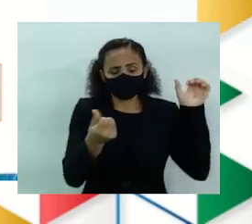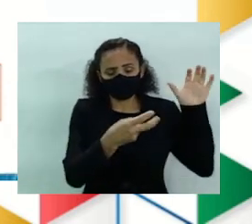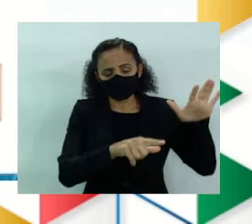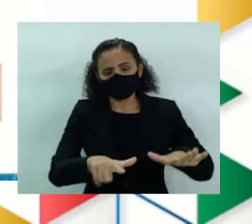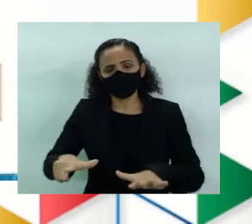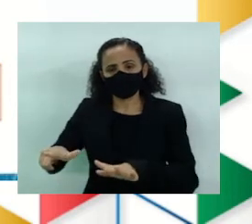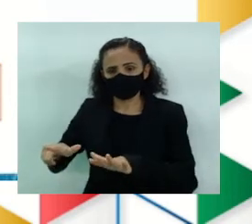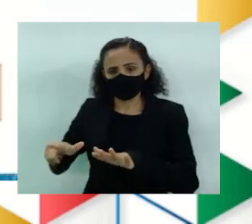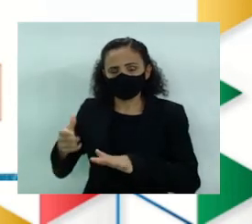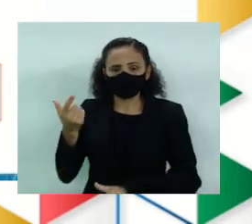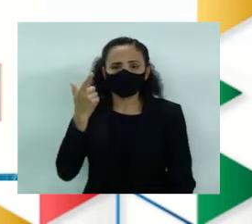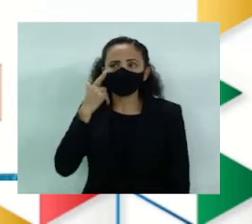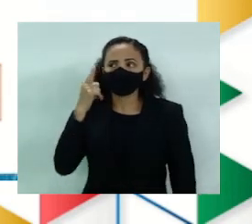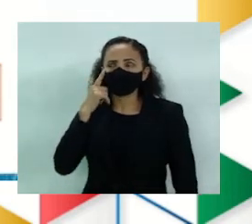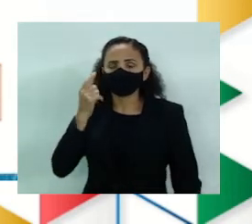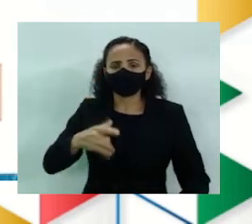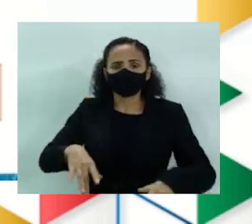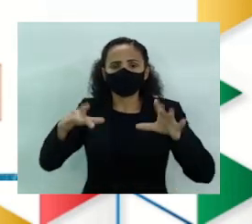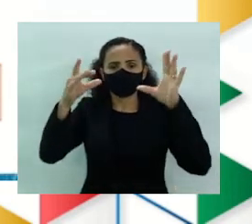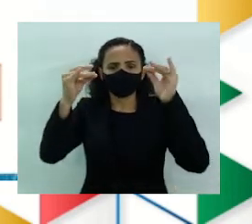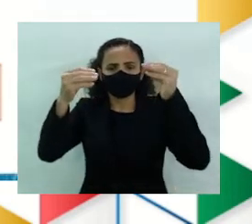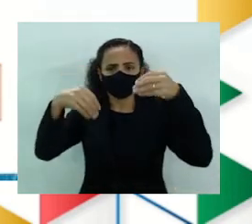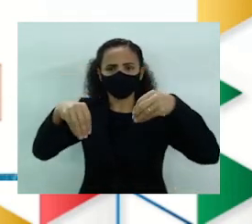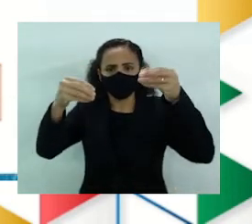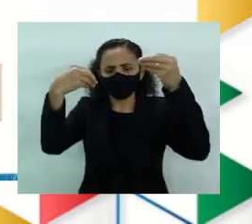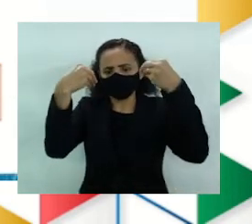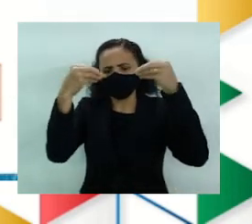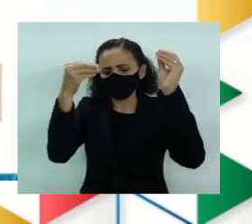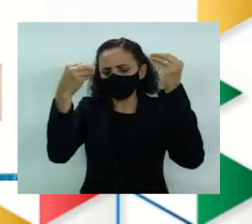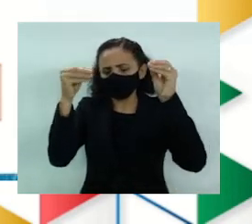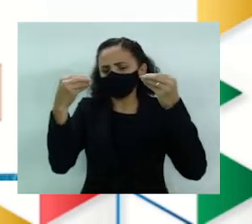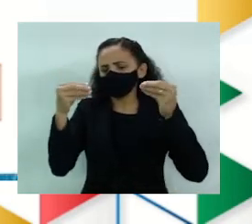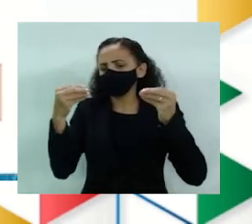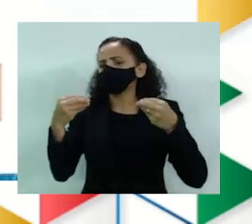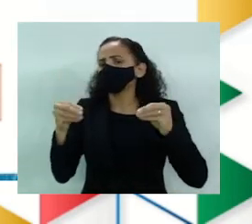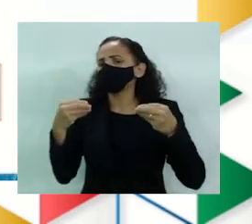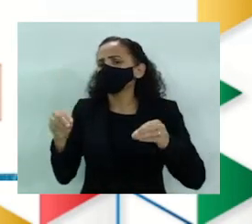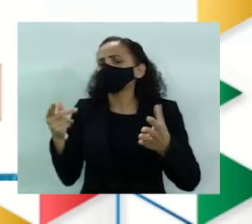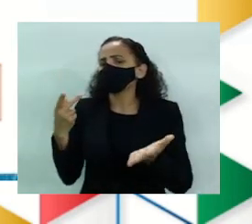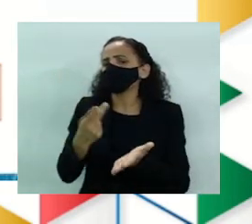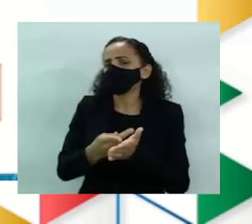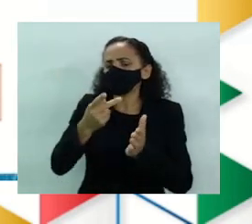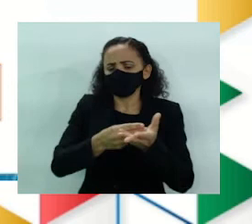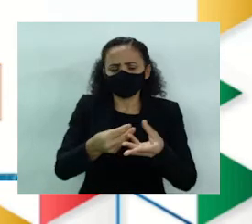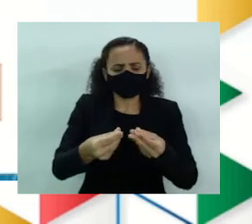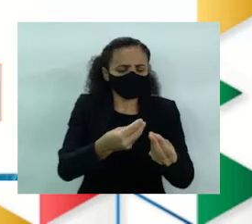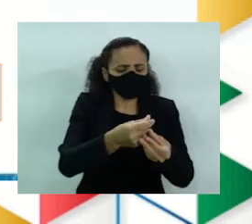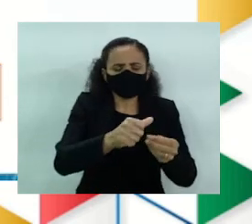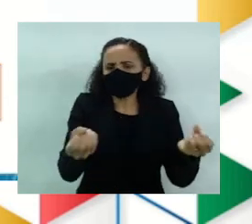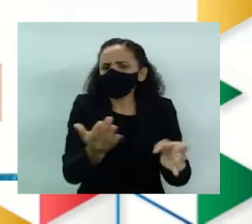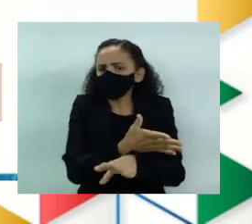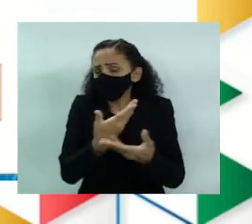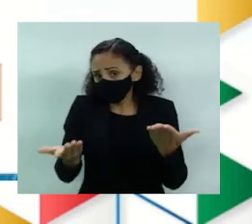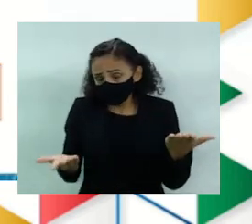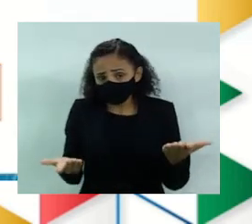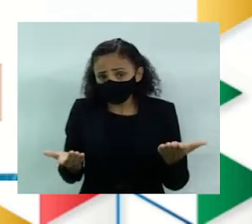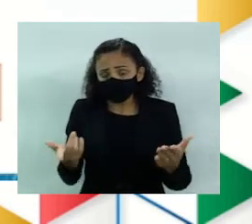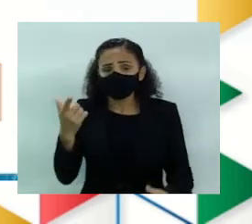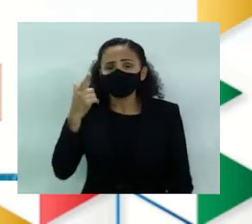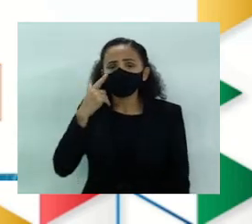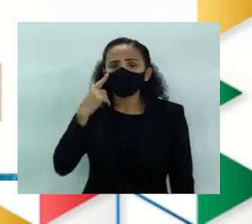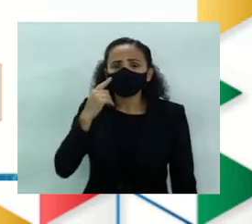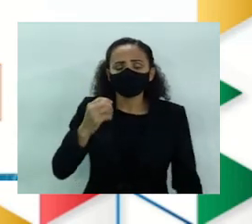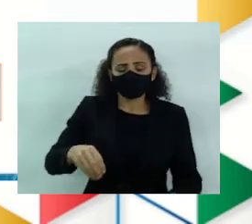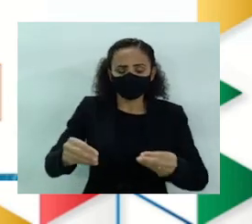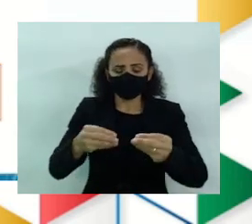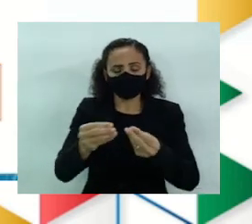pneus é indeterminado. Você não pode determinar o tempo de decomposição dos pneus, tá certo? Já as